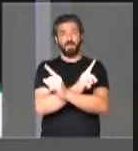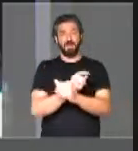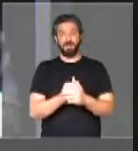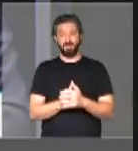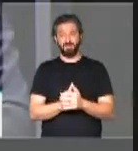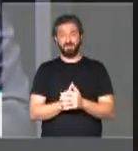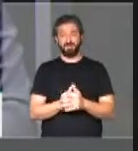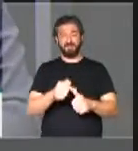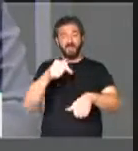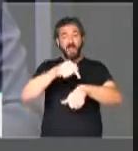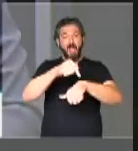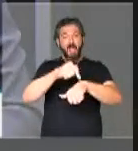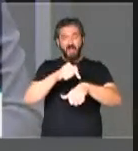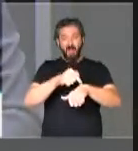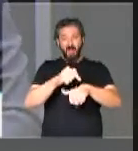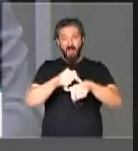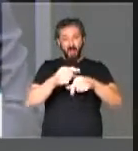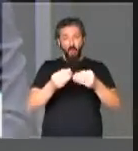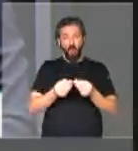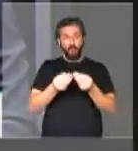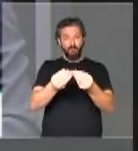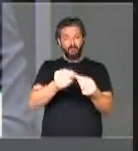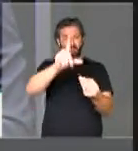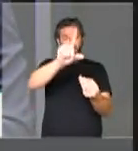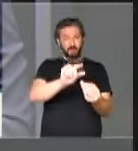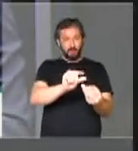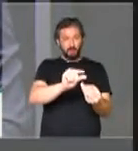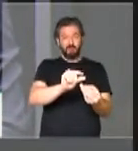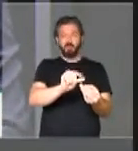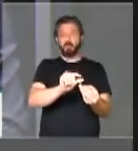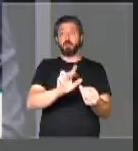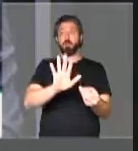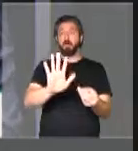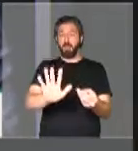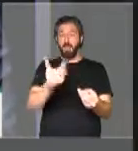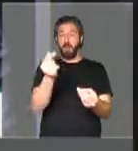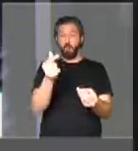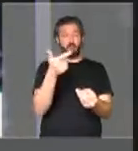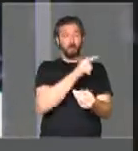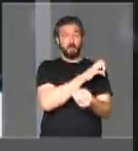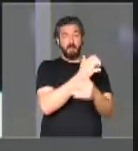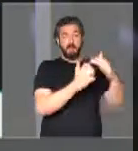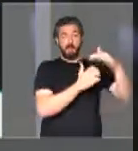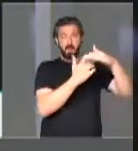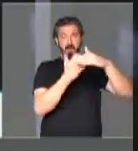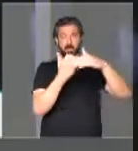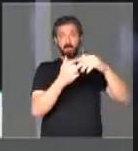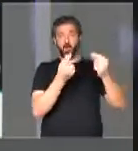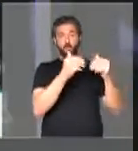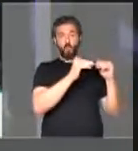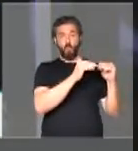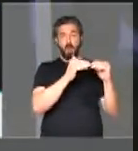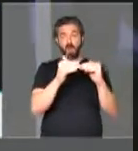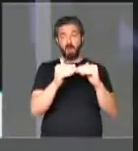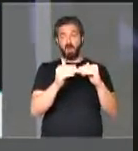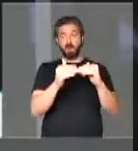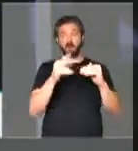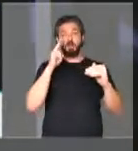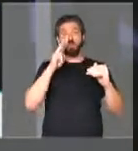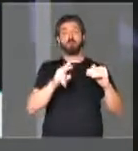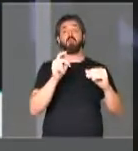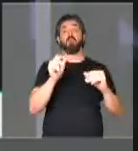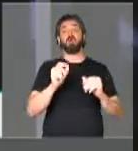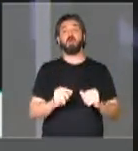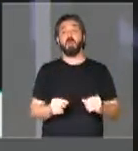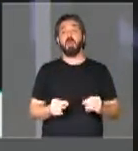contrário. No momento em que diminuiu a oferta, apesar do custo das outras empresas permanecer exatamente o mesmo, o que